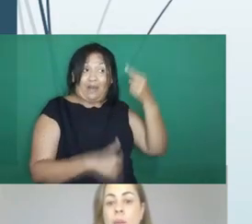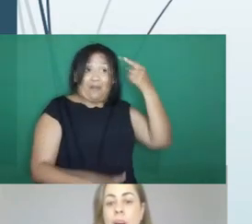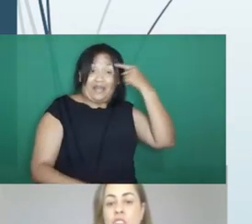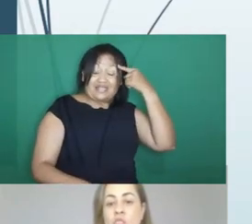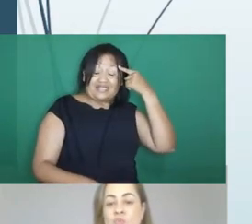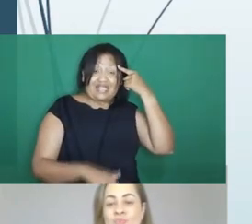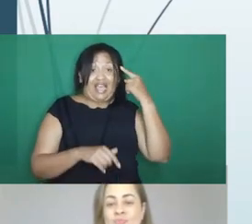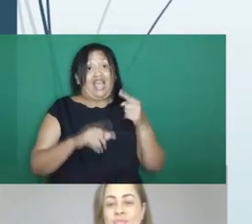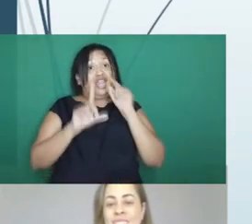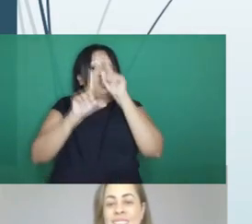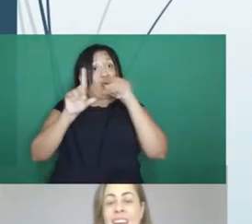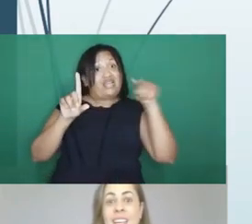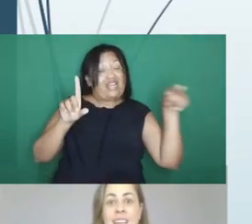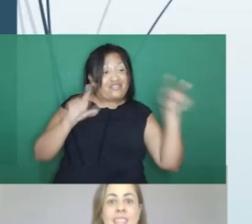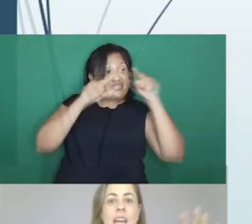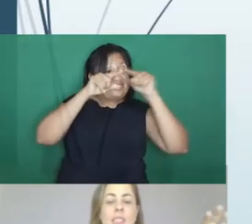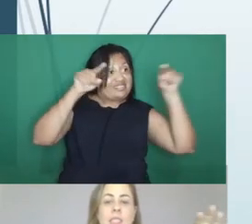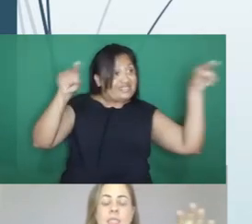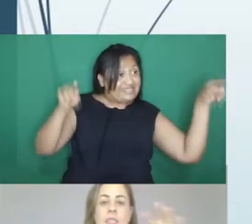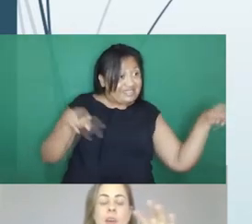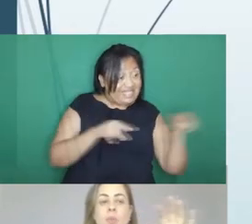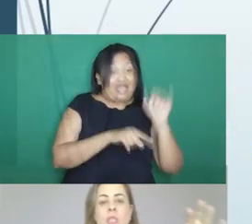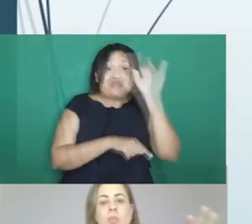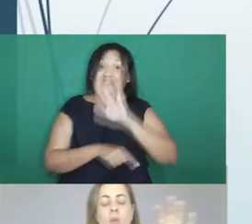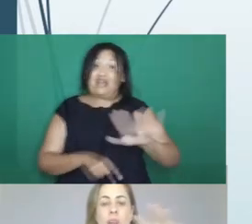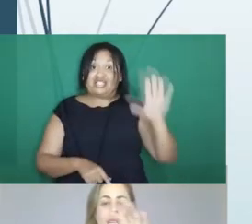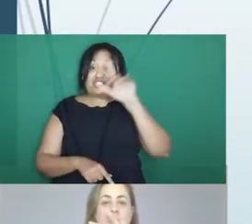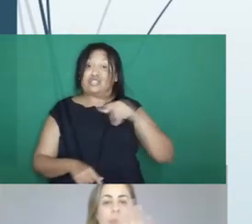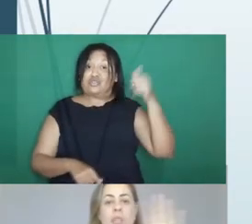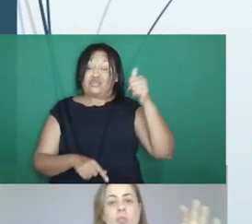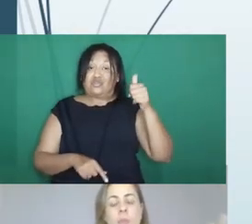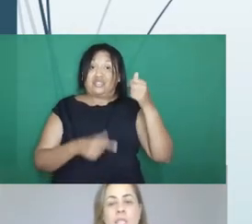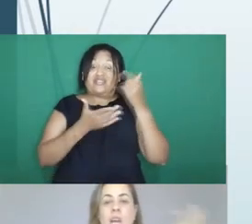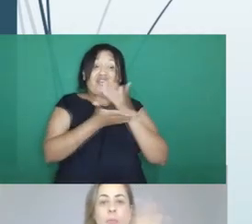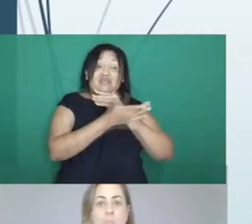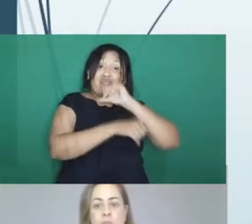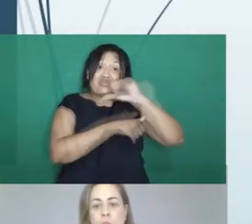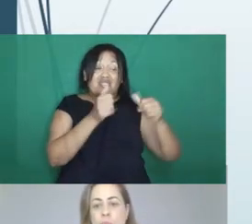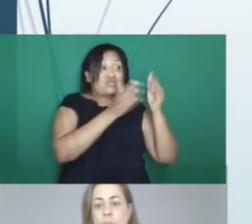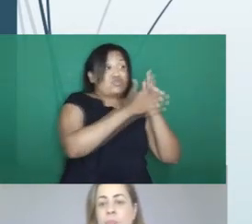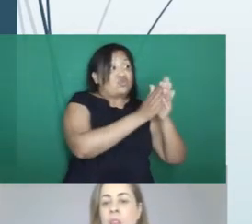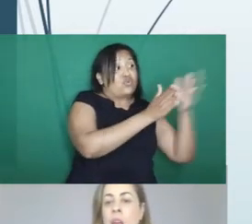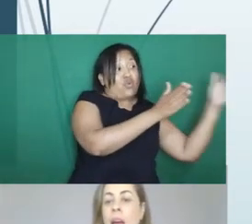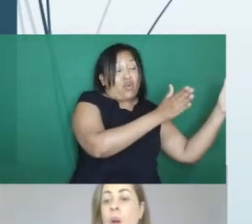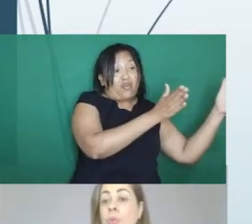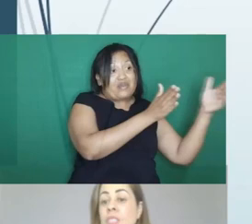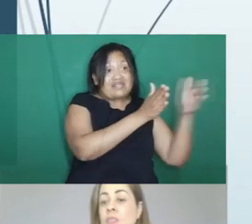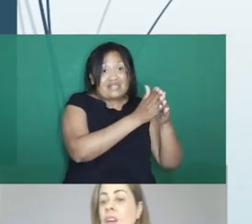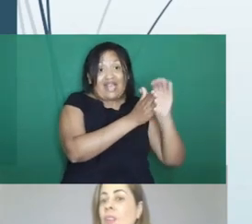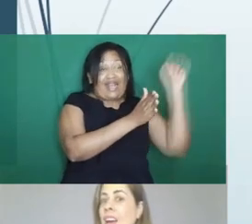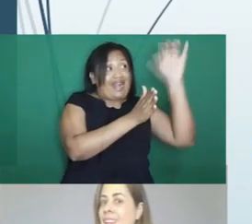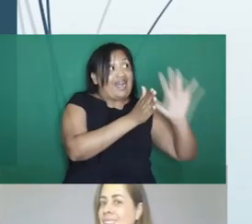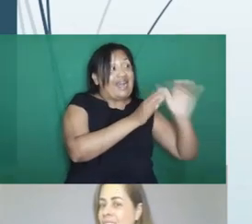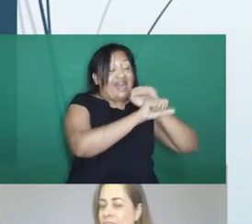igual da imagem 1 que é aquele da linha que vai mudando a cor gradativamente do mais claro para o mais escuro a